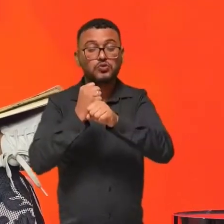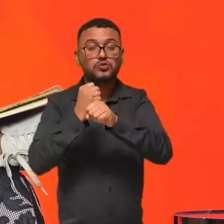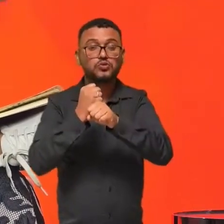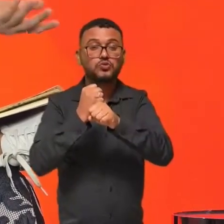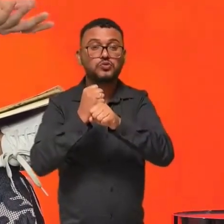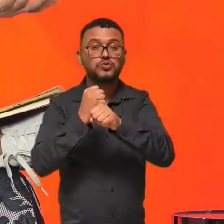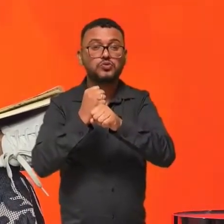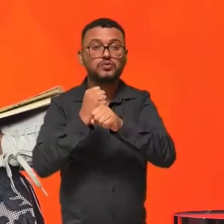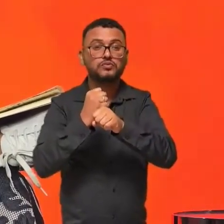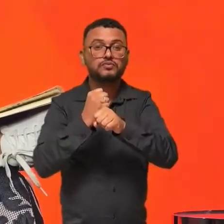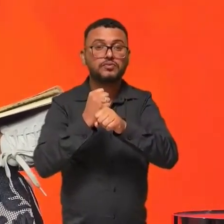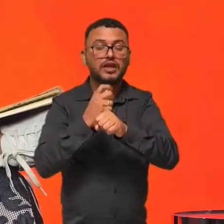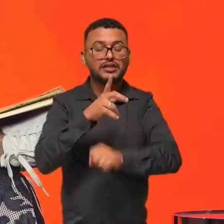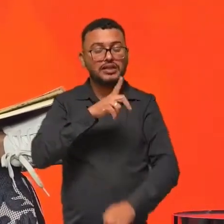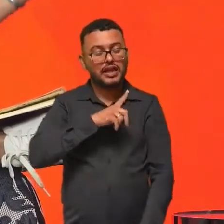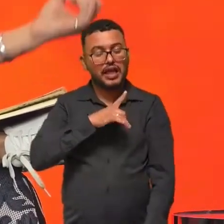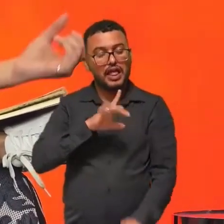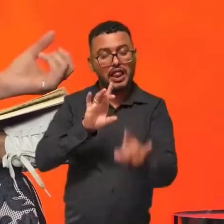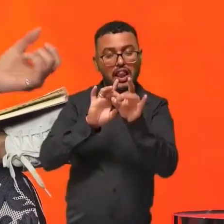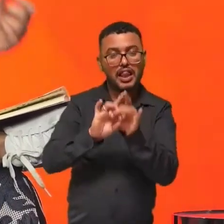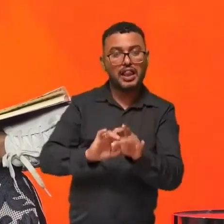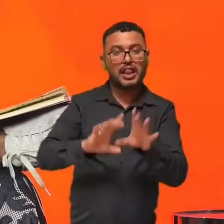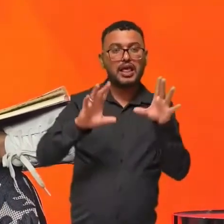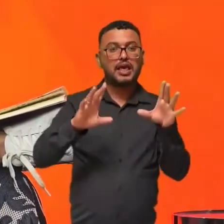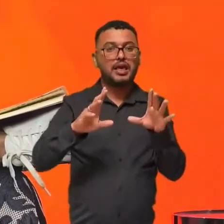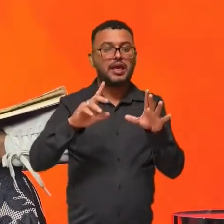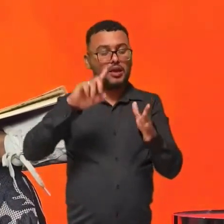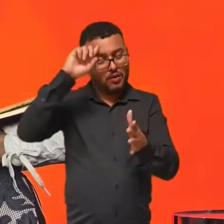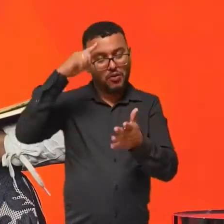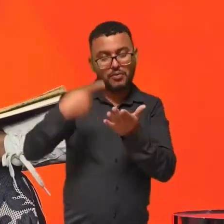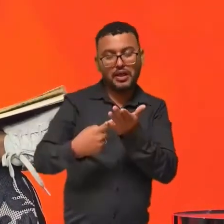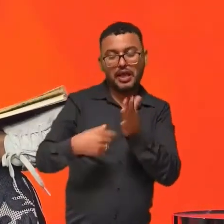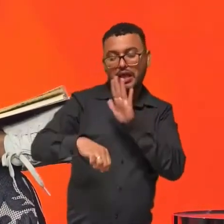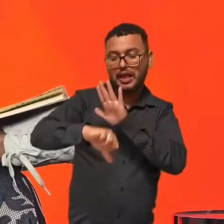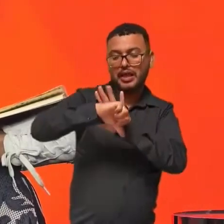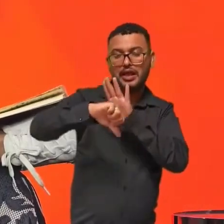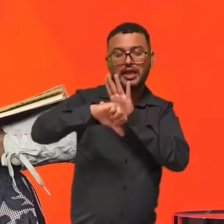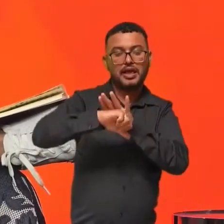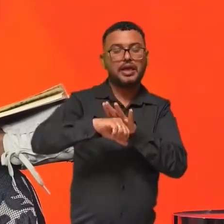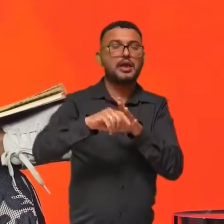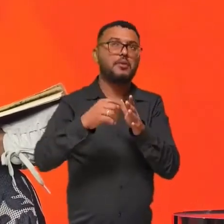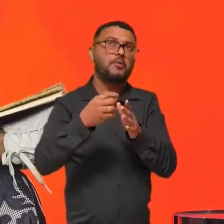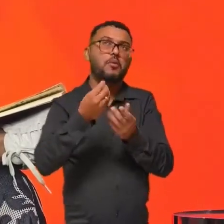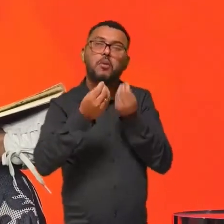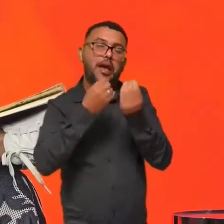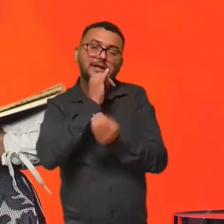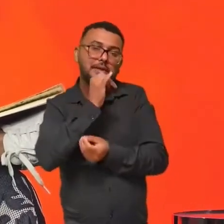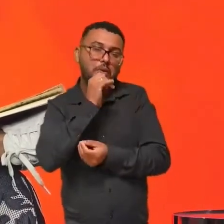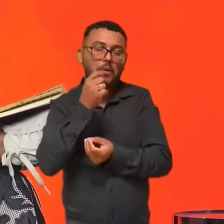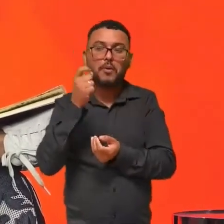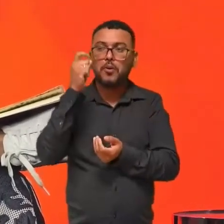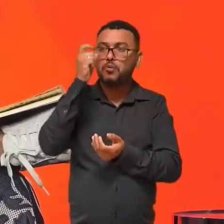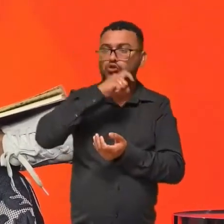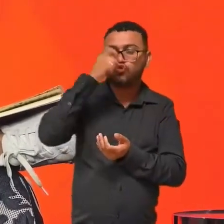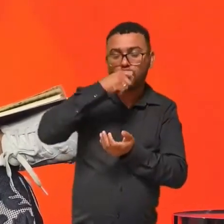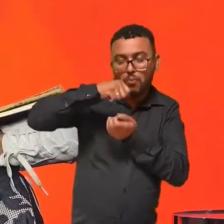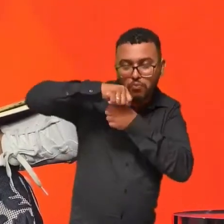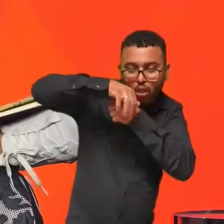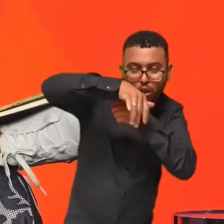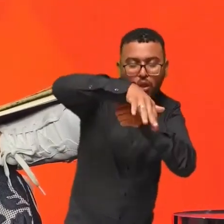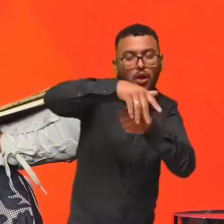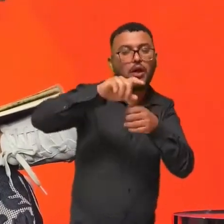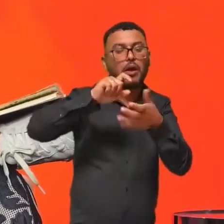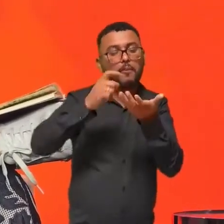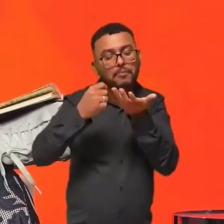disposição de cometimento de crimes, como espalhar fake news, como fazer abuso de poder econômico, utilizar aí